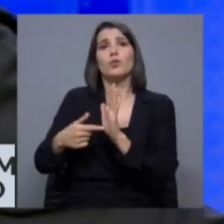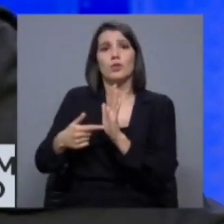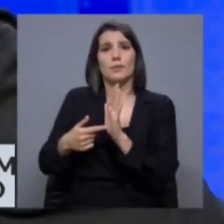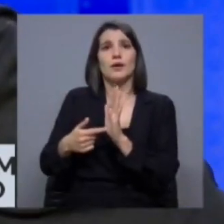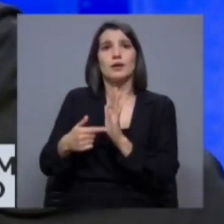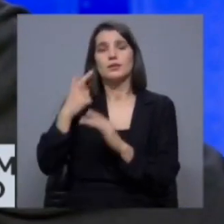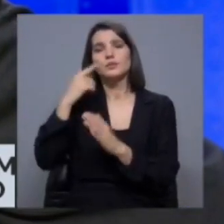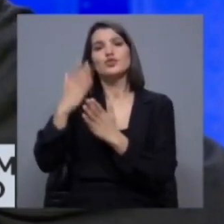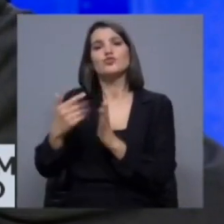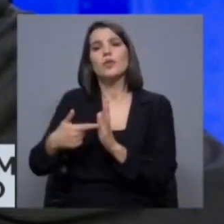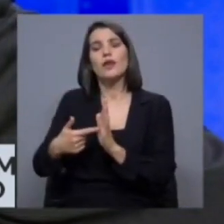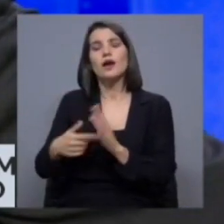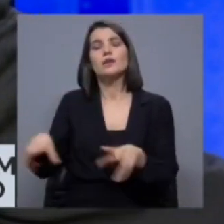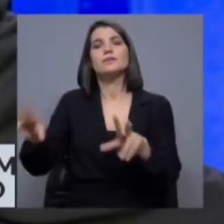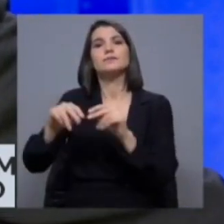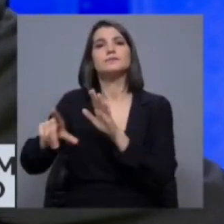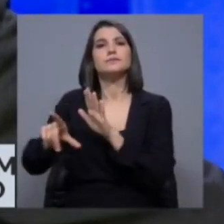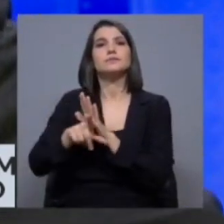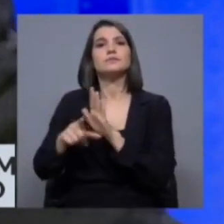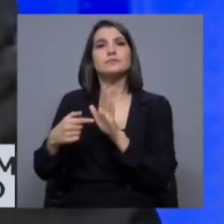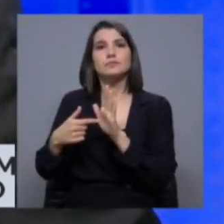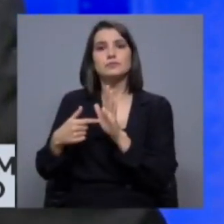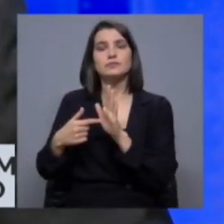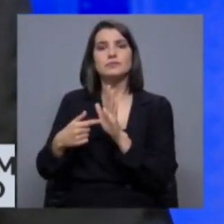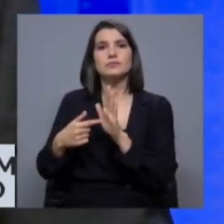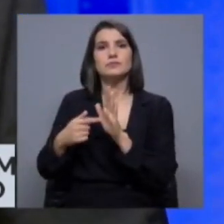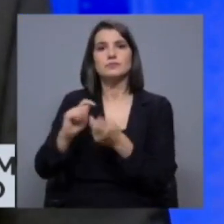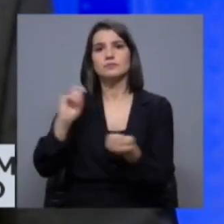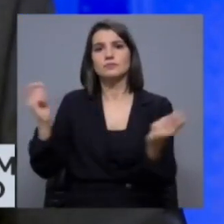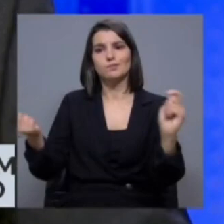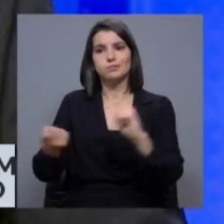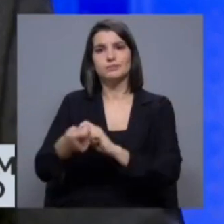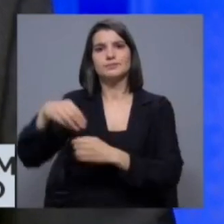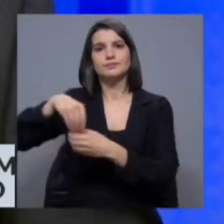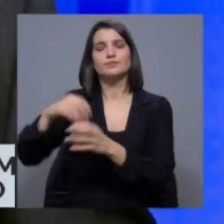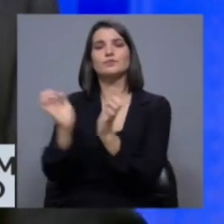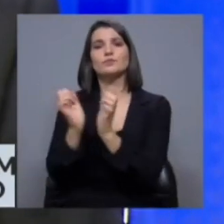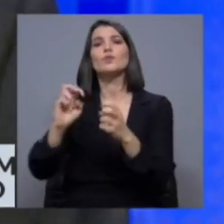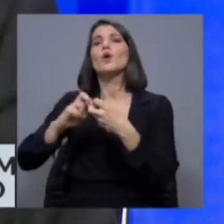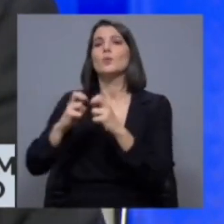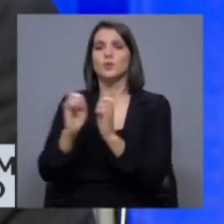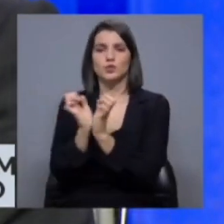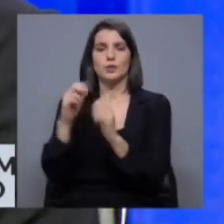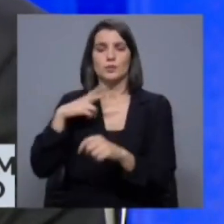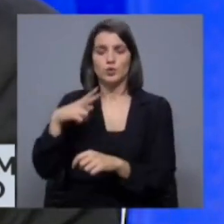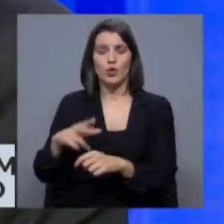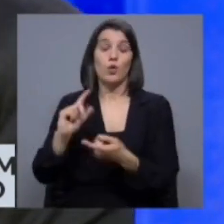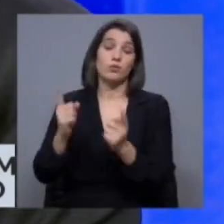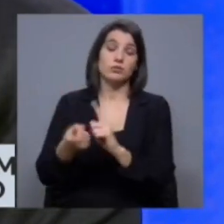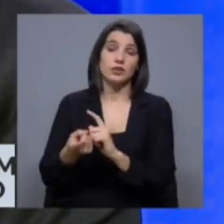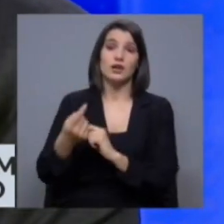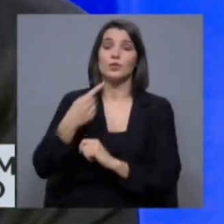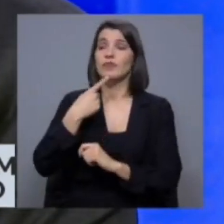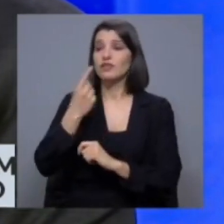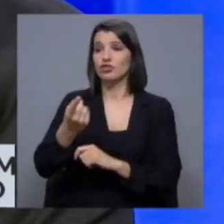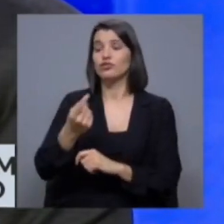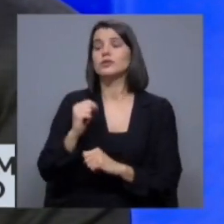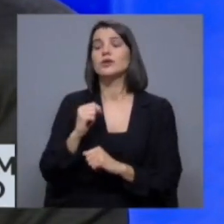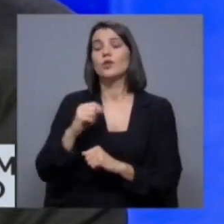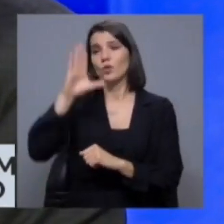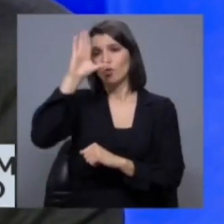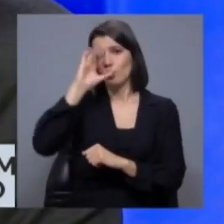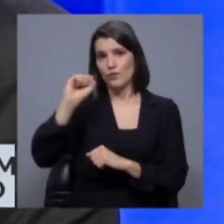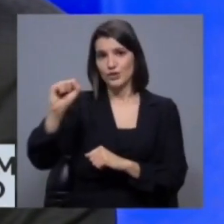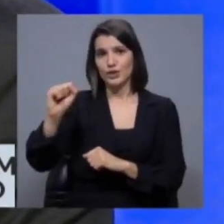primeiro a testar uma lei uma nova lei de reforma da Segurança Social foi o que é que passa na Segurança Social em Portugal contrariamente ao que diz o